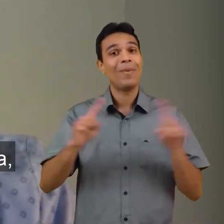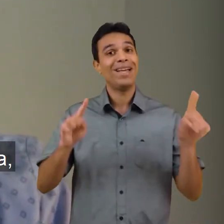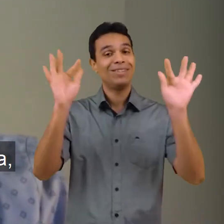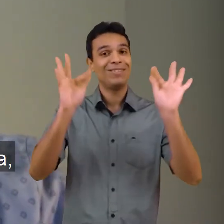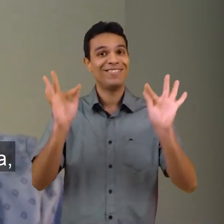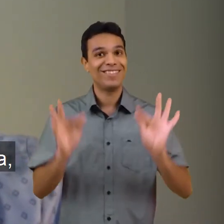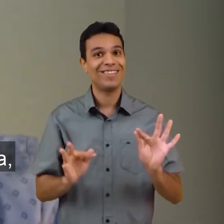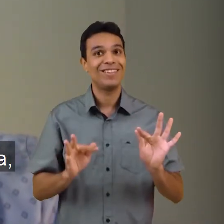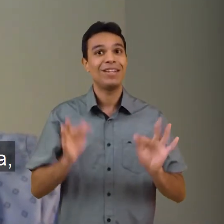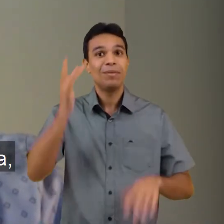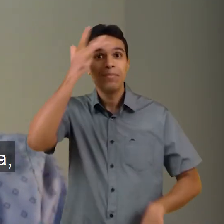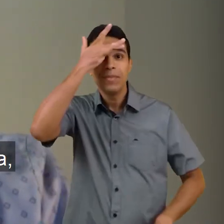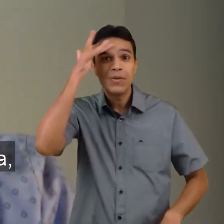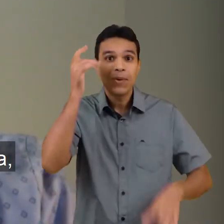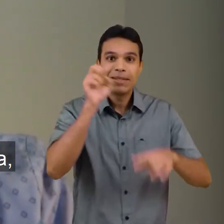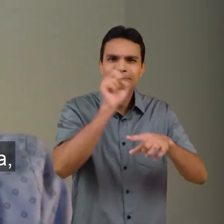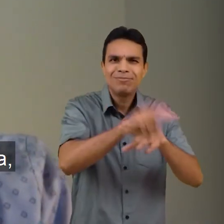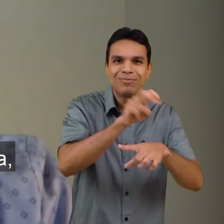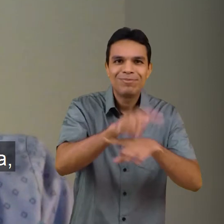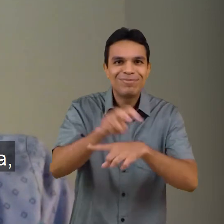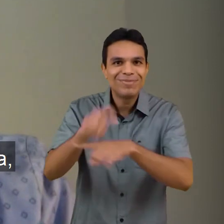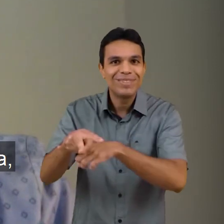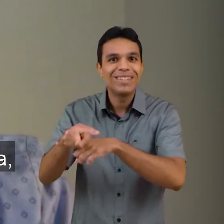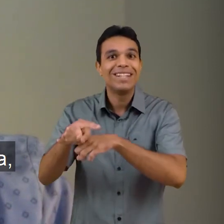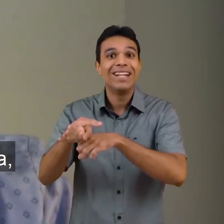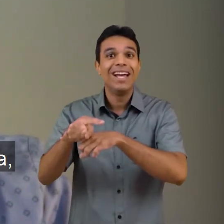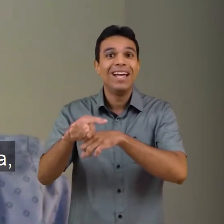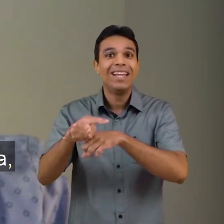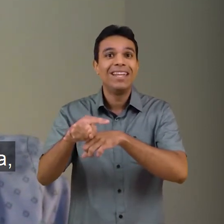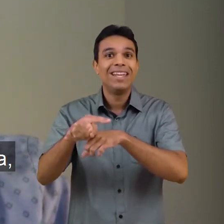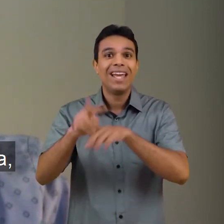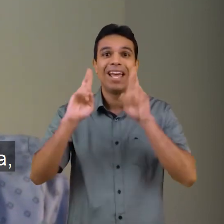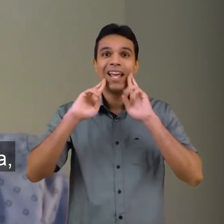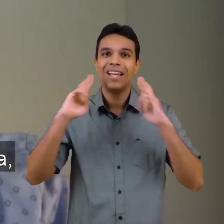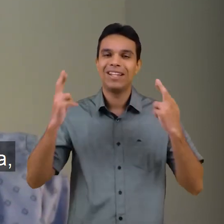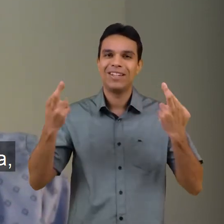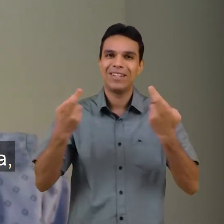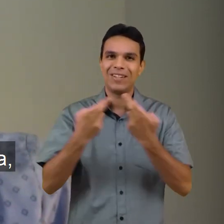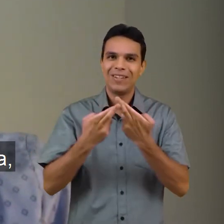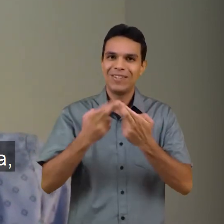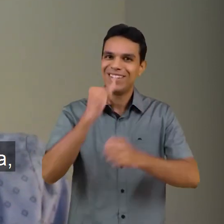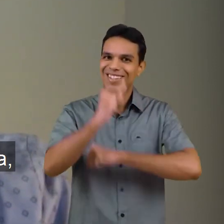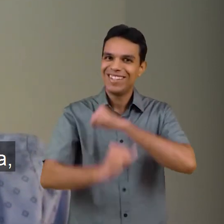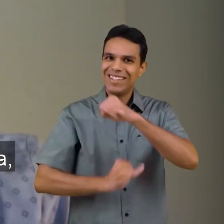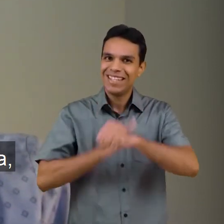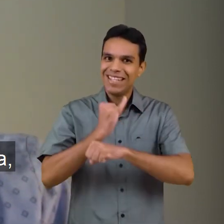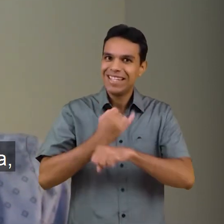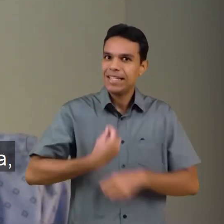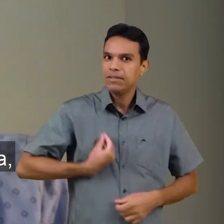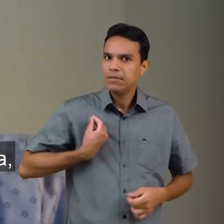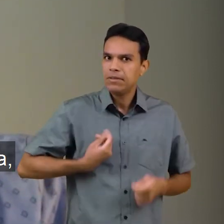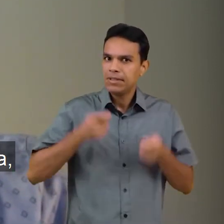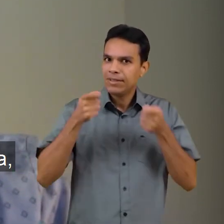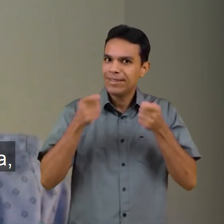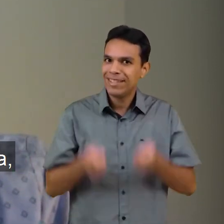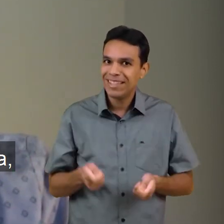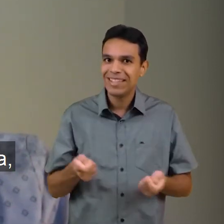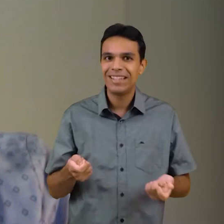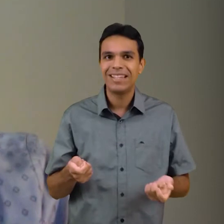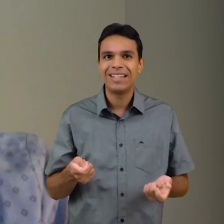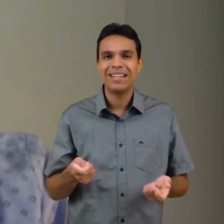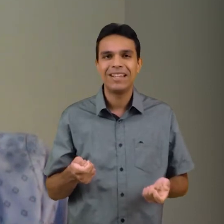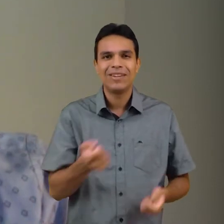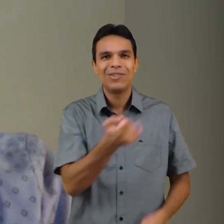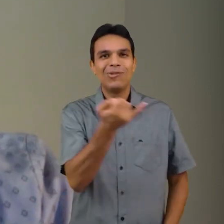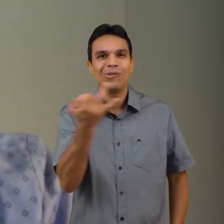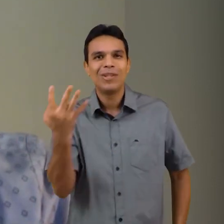mas felizmente teve uma procura boa, assim. A presença nos encontros online